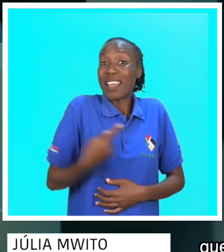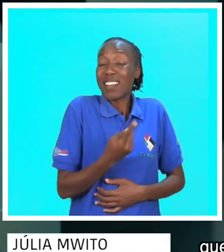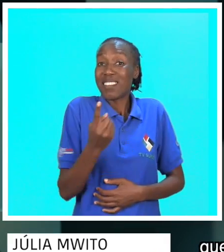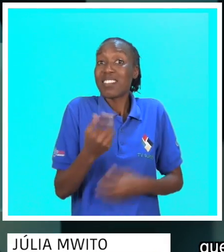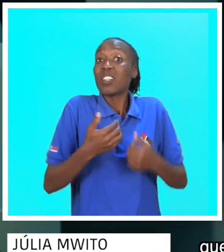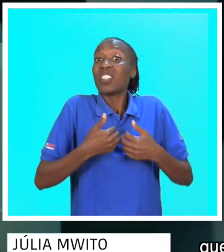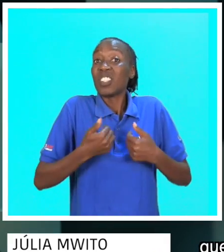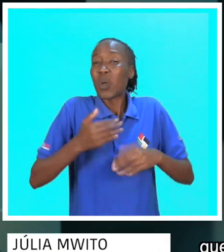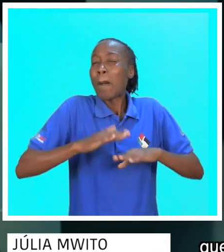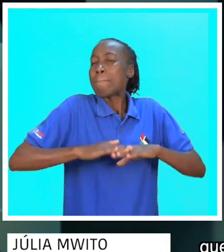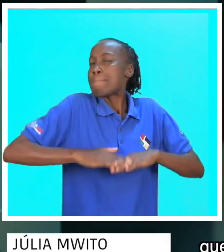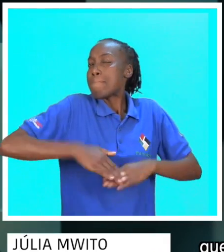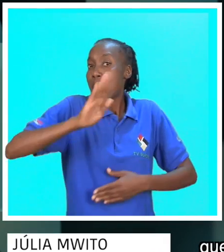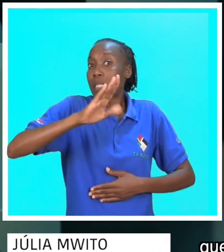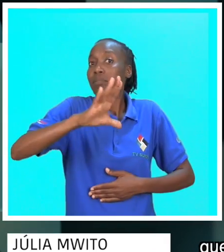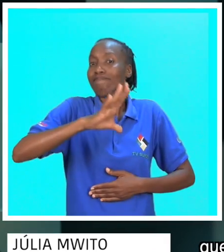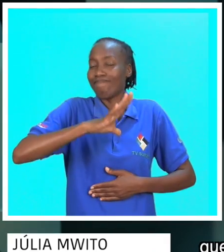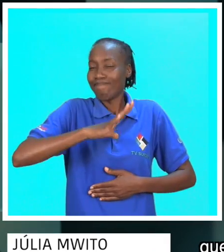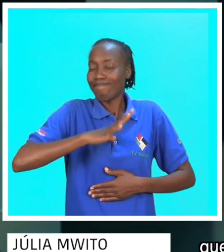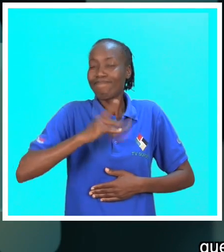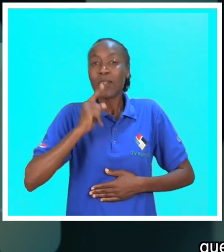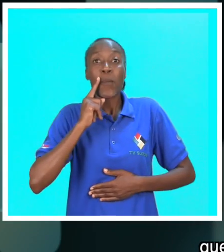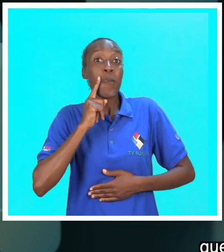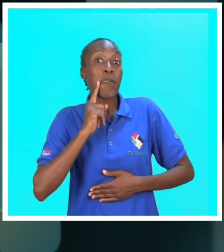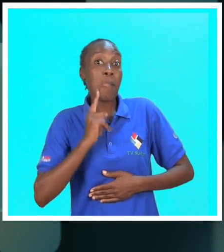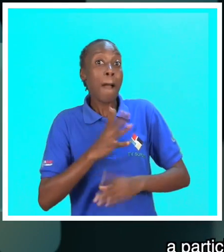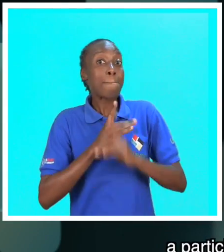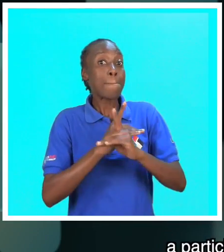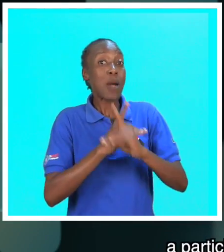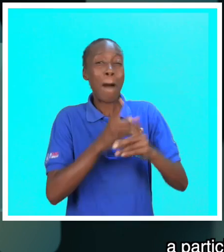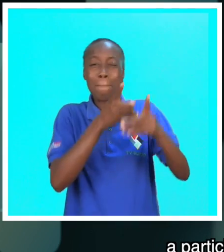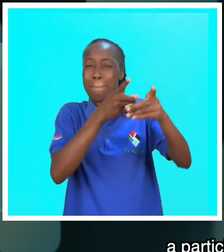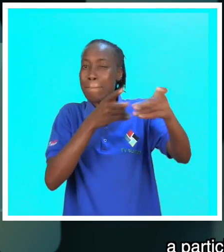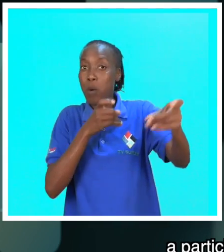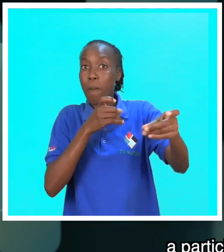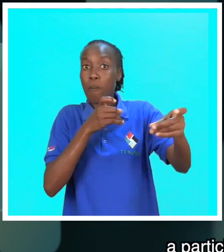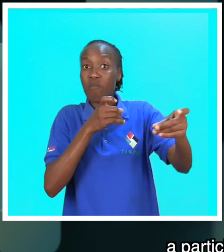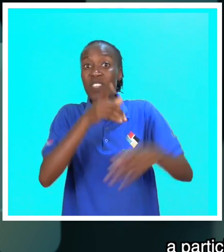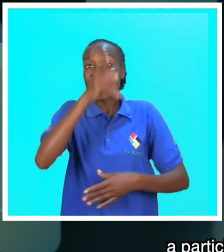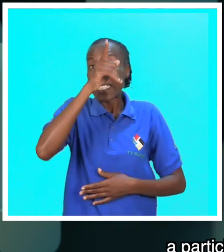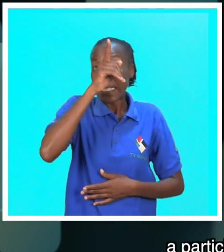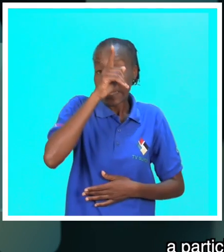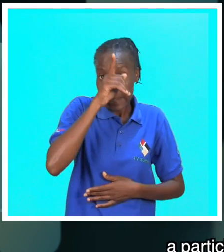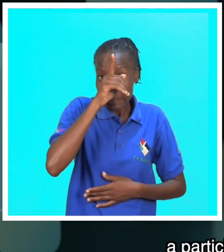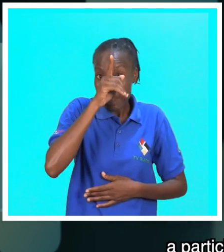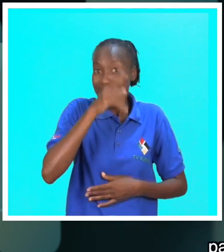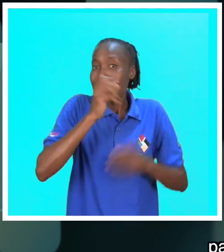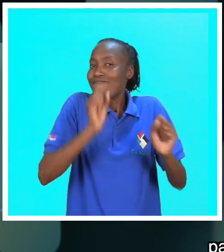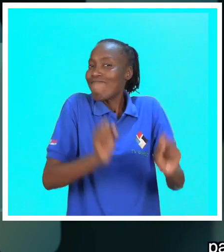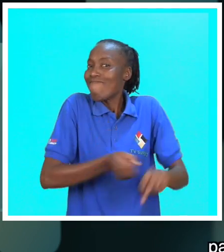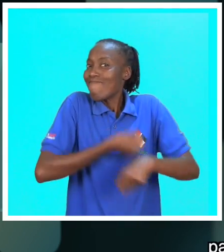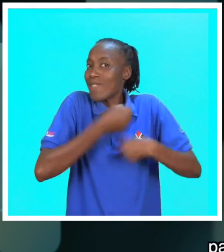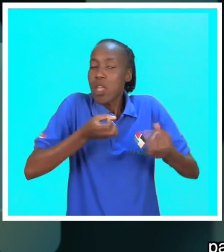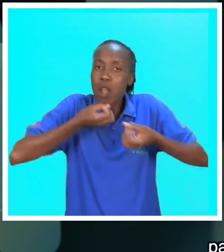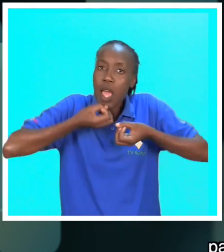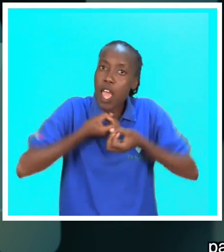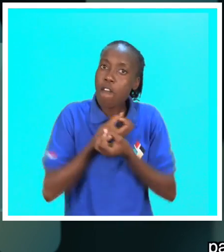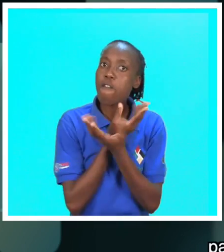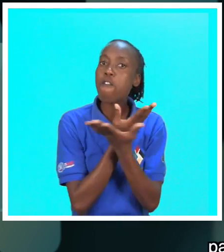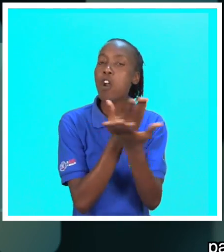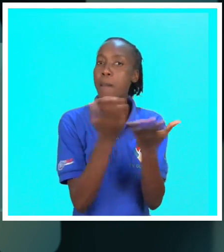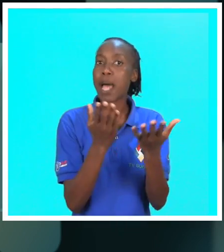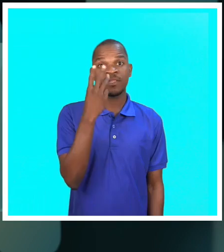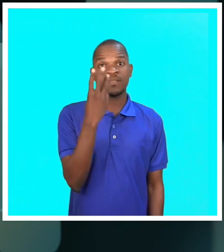que por sinal são os jovens que mais são aliciados a participarem na caça furtiva, na caça de rinoceronte, para passarmos